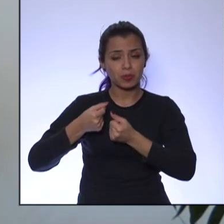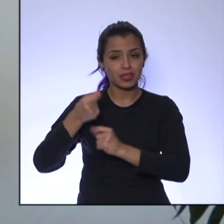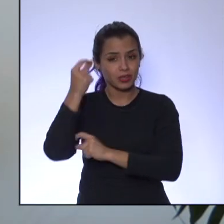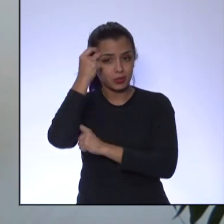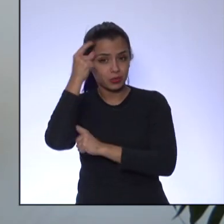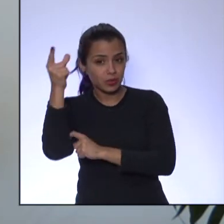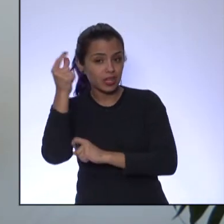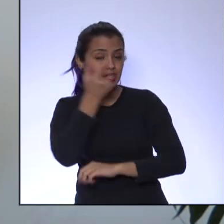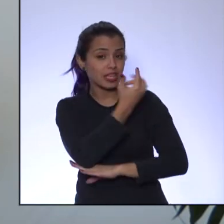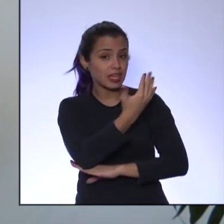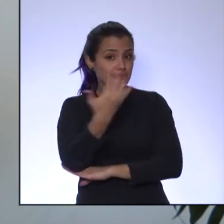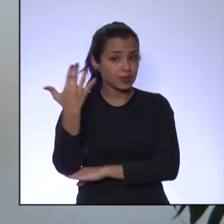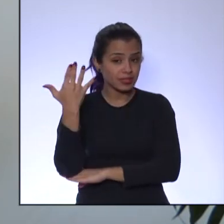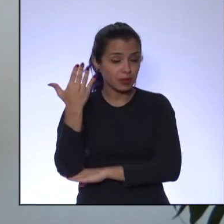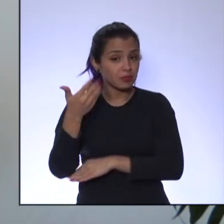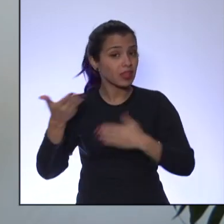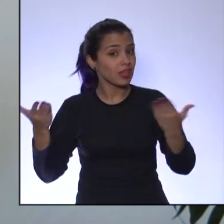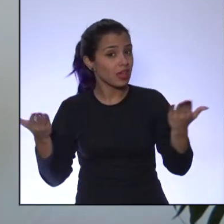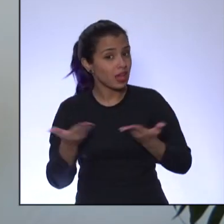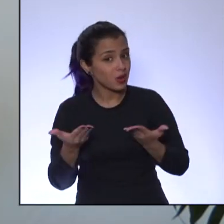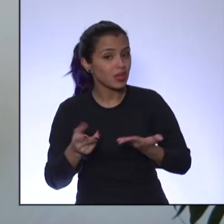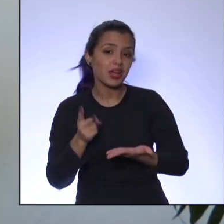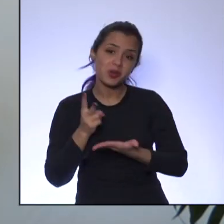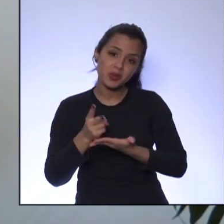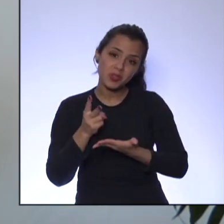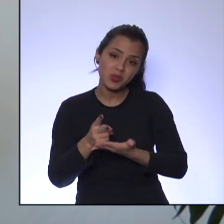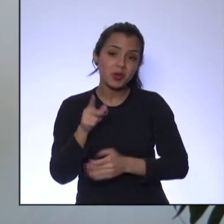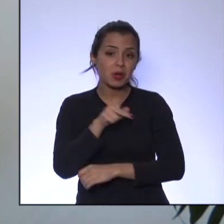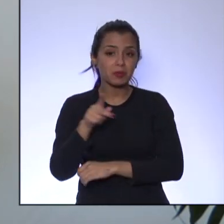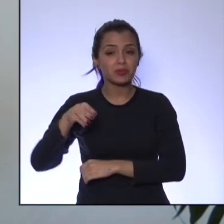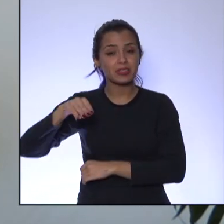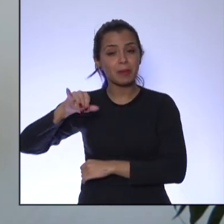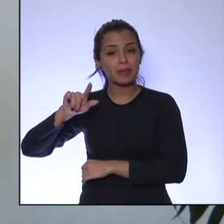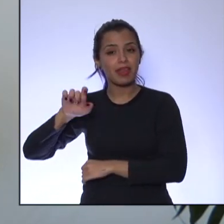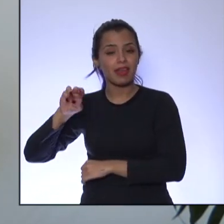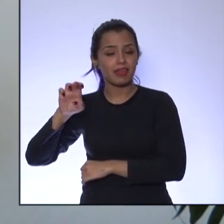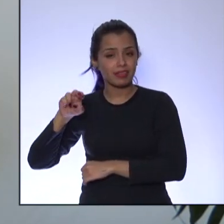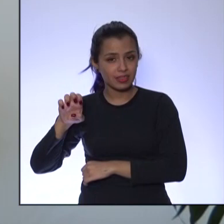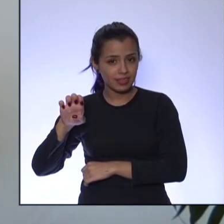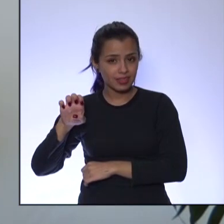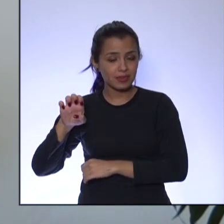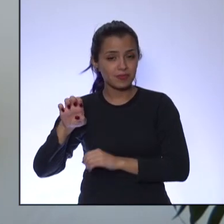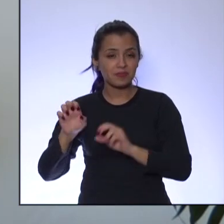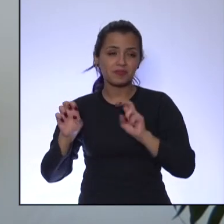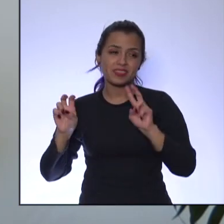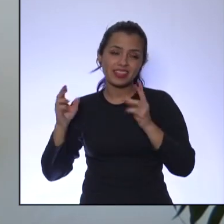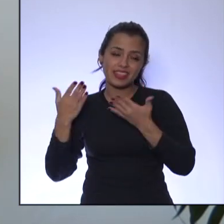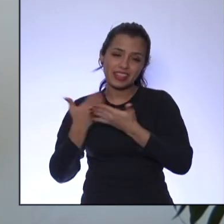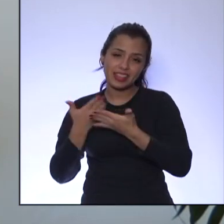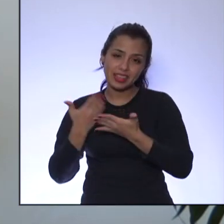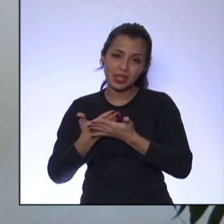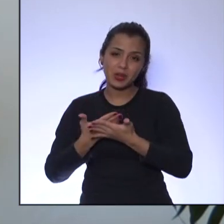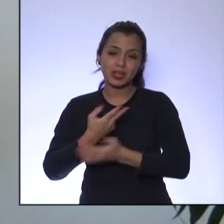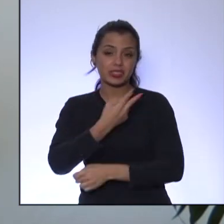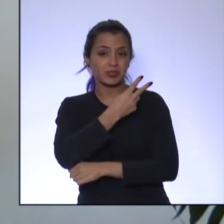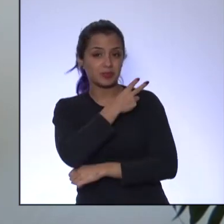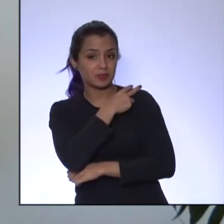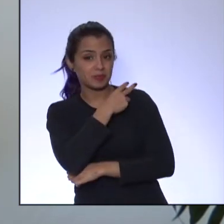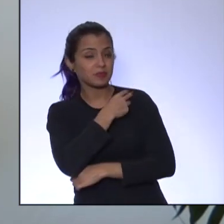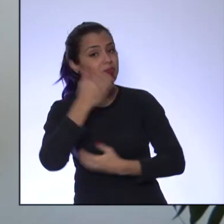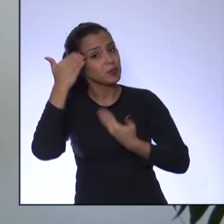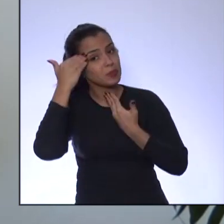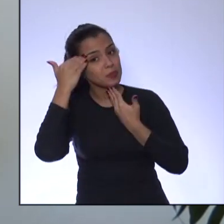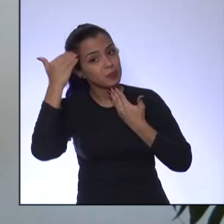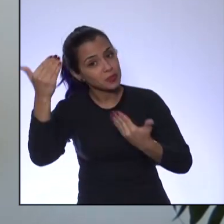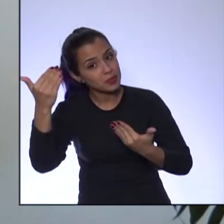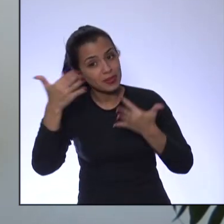e XVII. Agora, continue com a professora Milene na aula da segunda série do ensino médio. Muito obrigada